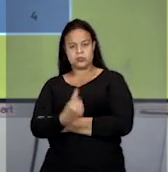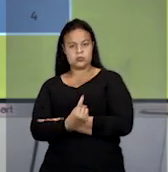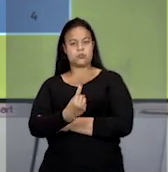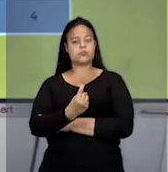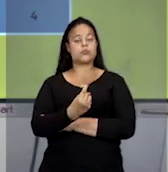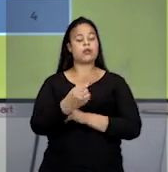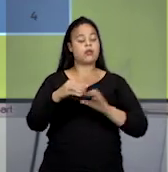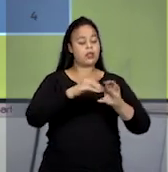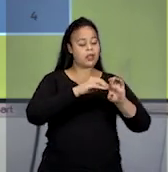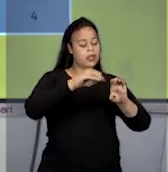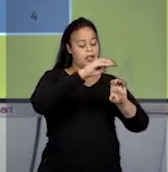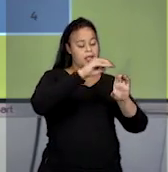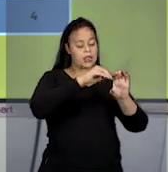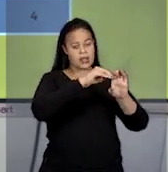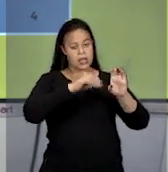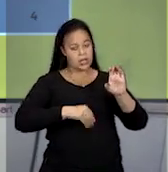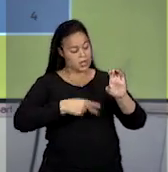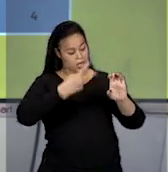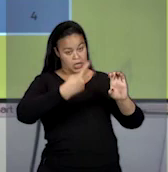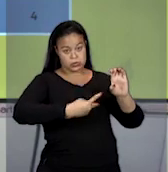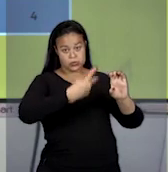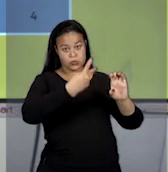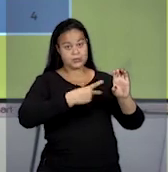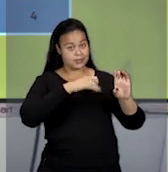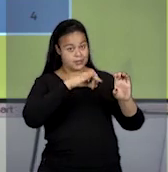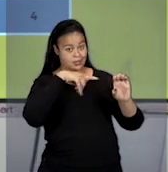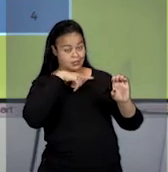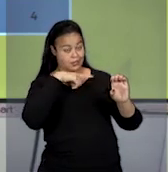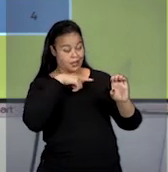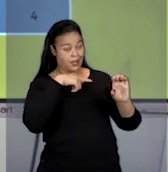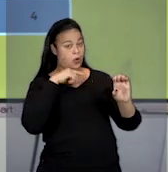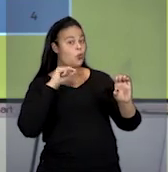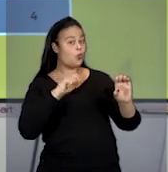da epistasia, tanto a dominante quanto a recessiva, a gente tem que